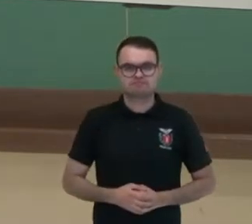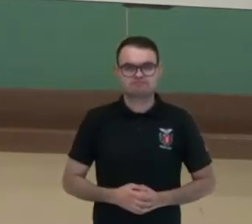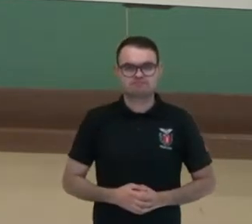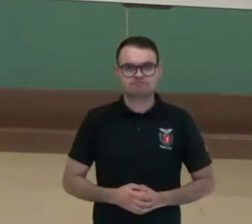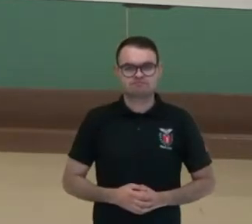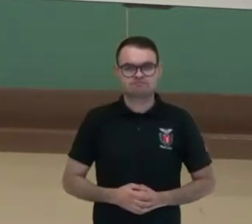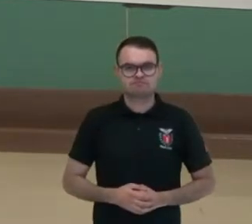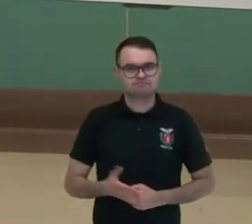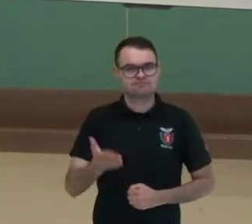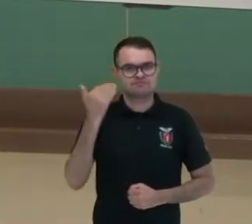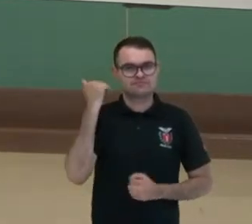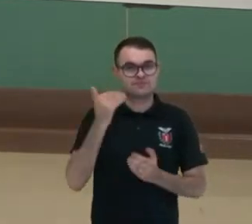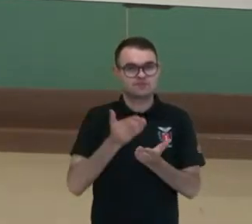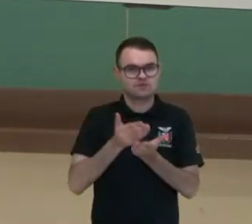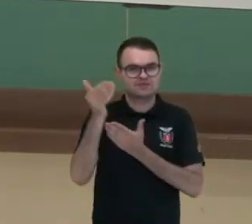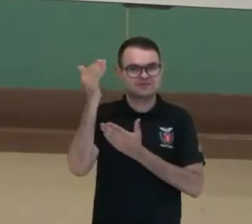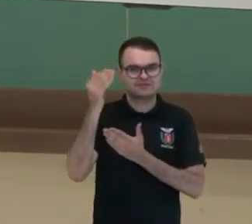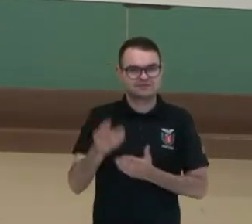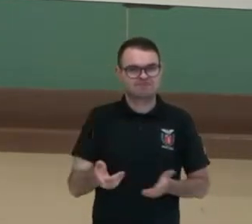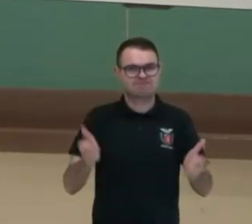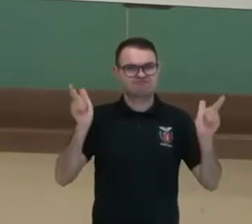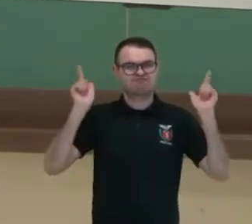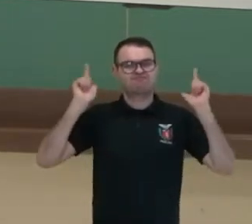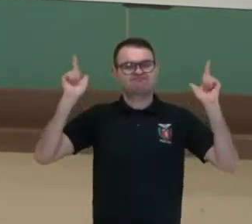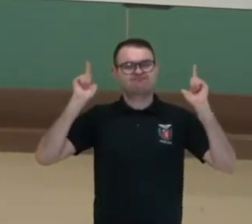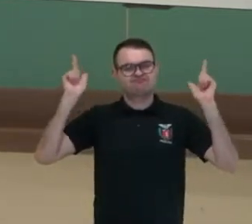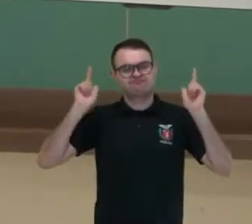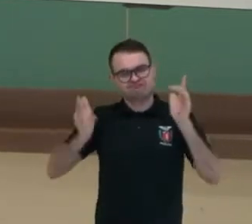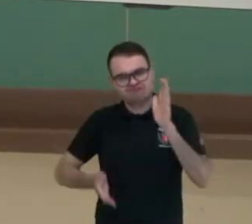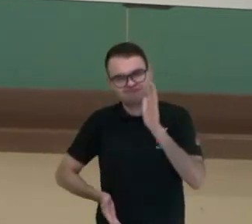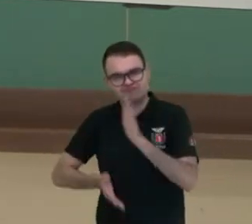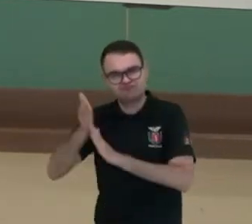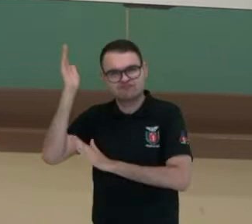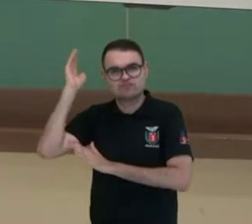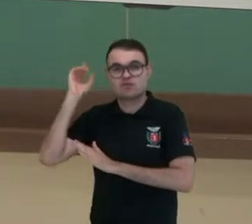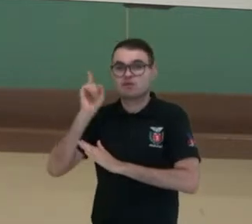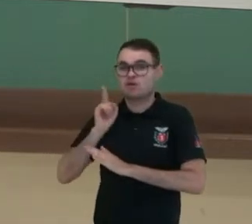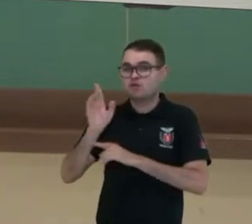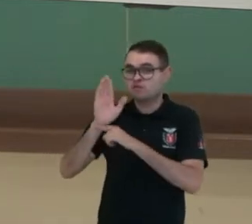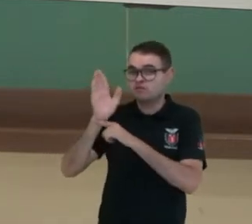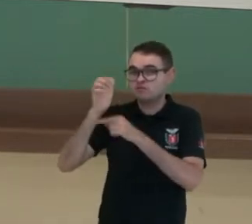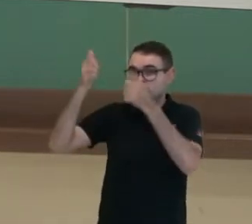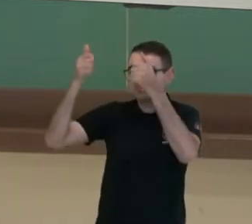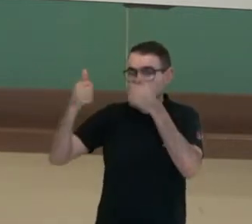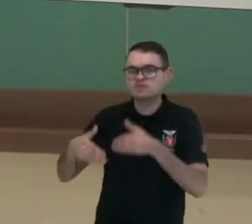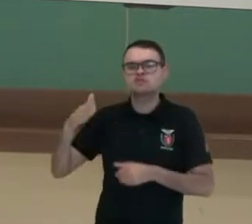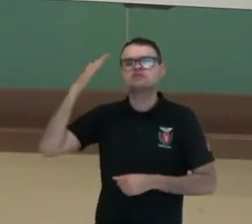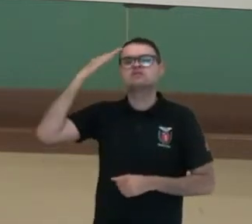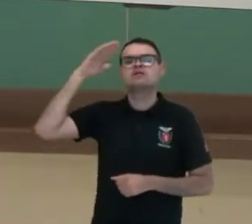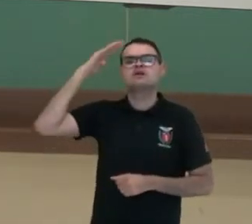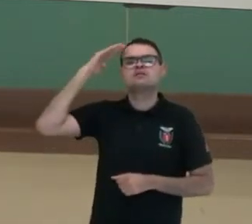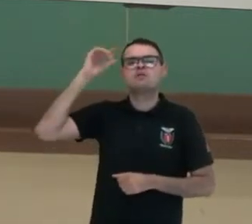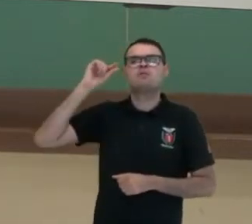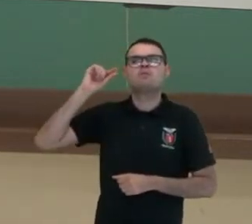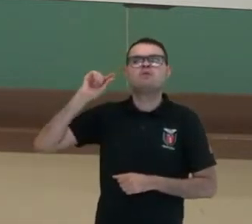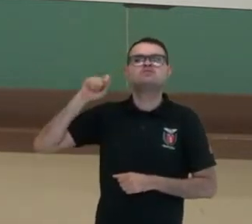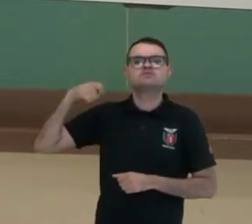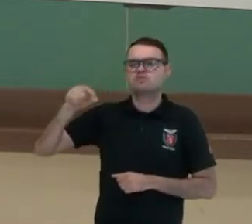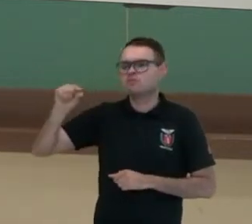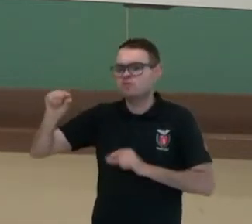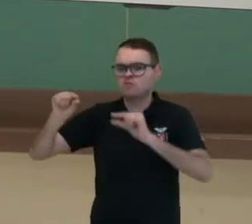Vamos começar então com o nosso primeiro slide, embarque nessa aventura. E nesse vídeo vocês vão entender um pouco sobre algumas